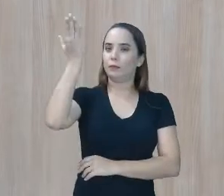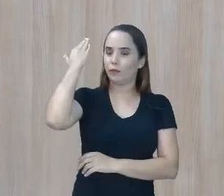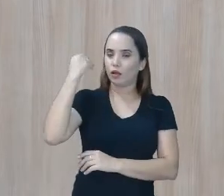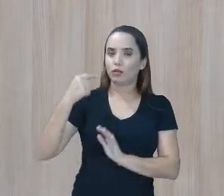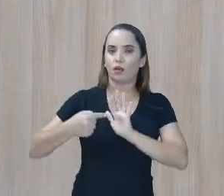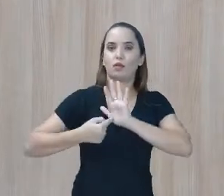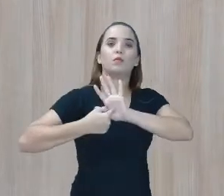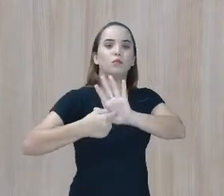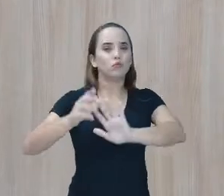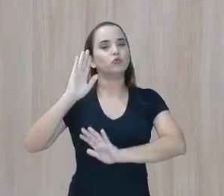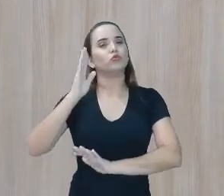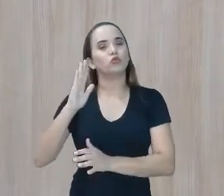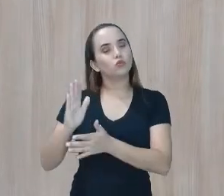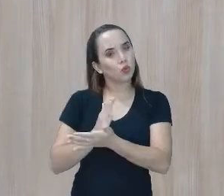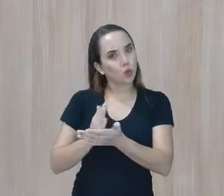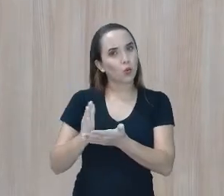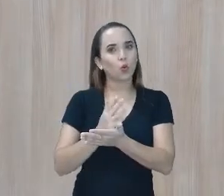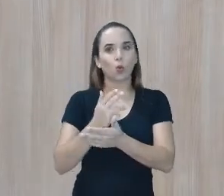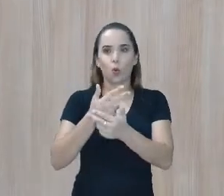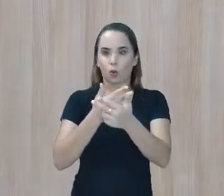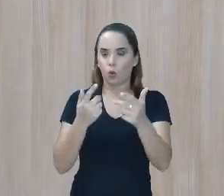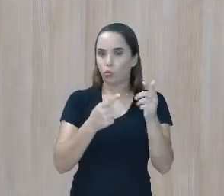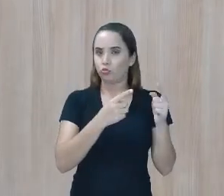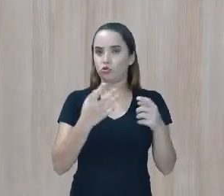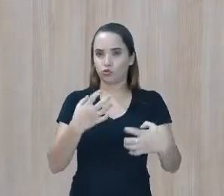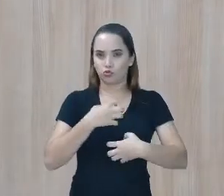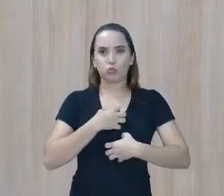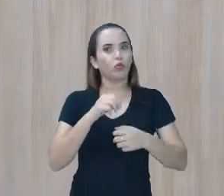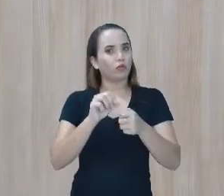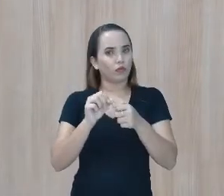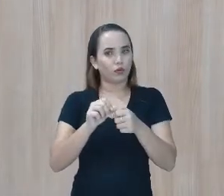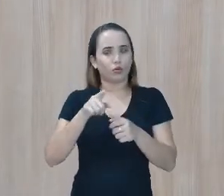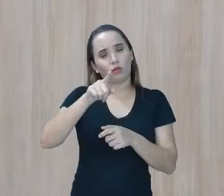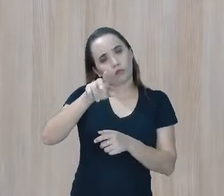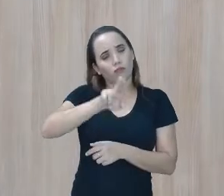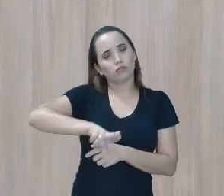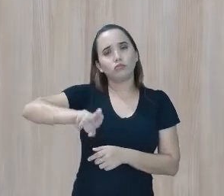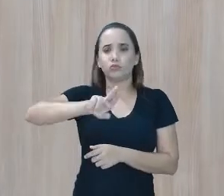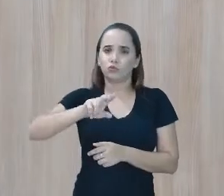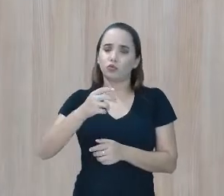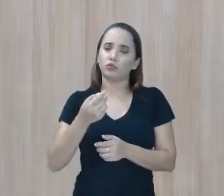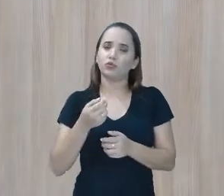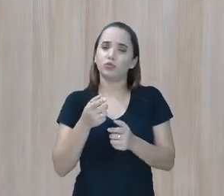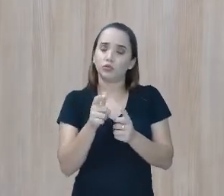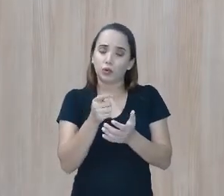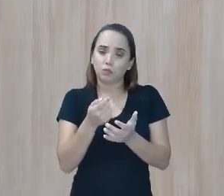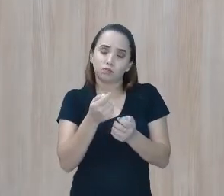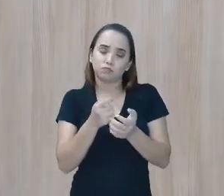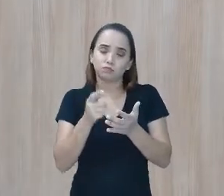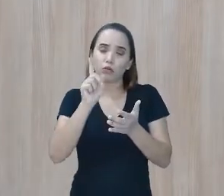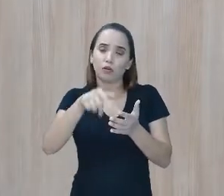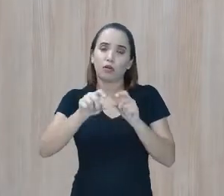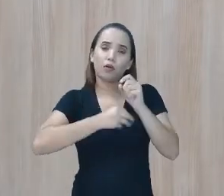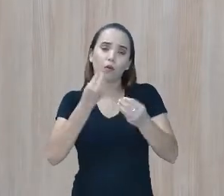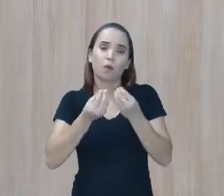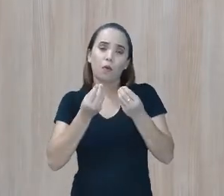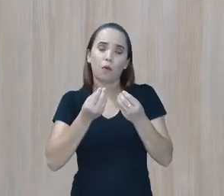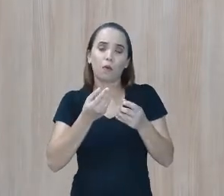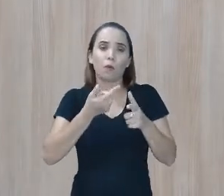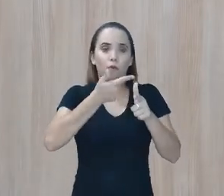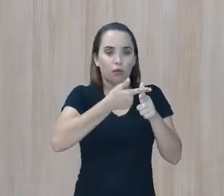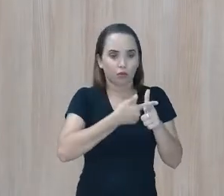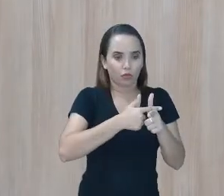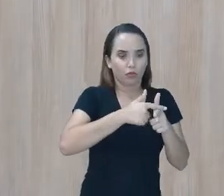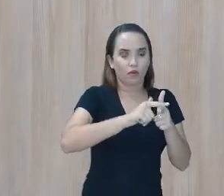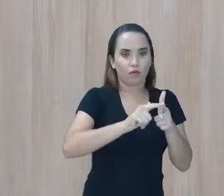mostrei algumas possibilidades. Uma delas era simplesmente você estabelecer o cálculo, que é você dividir o número de